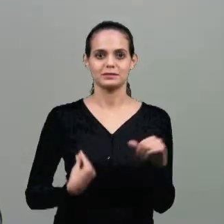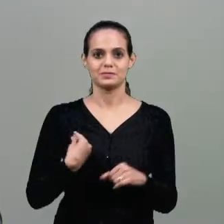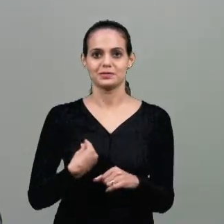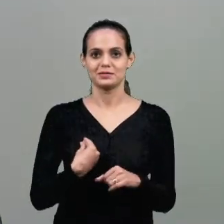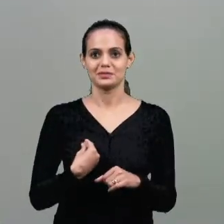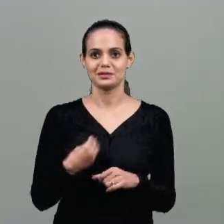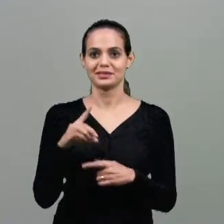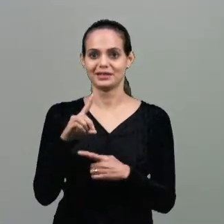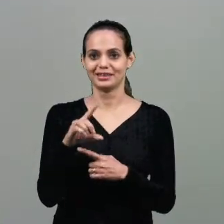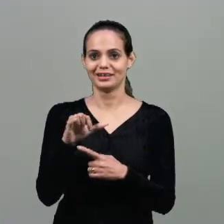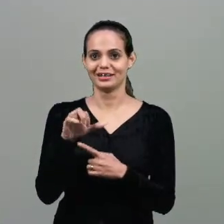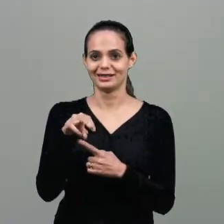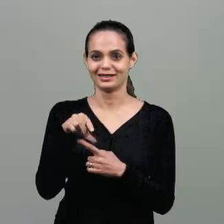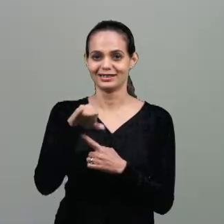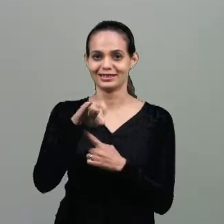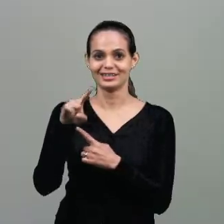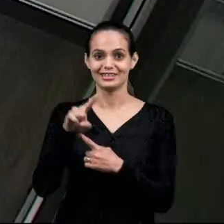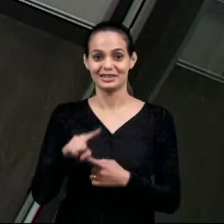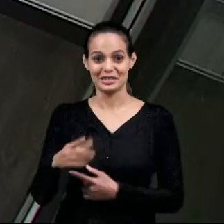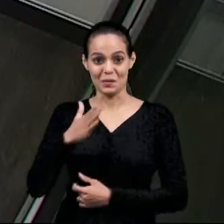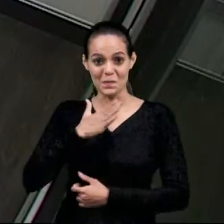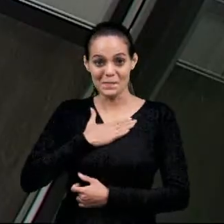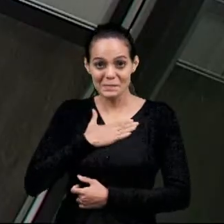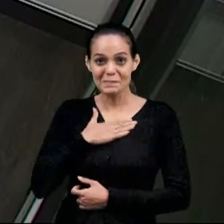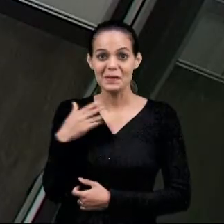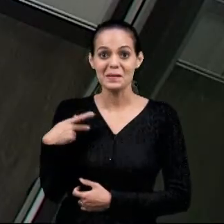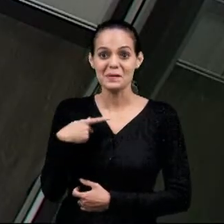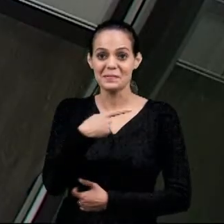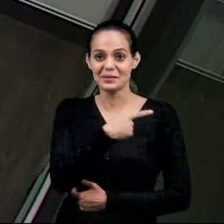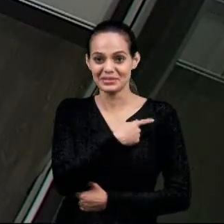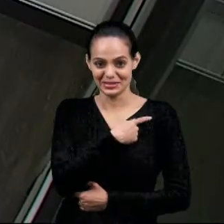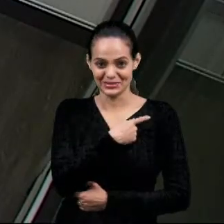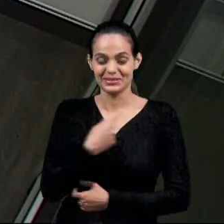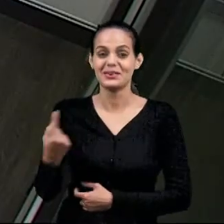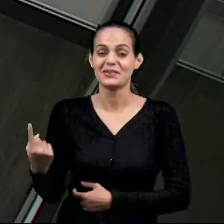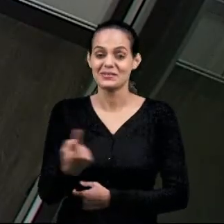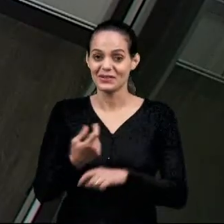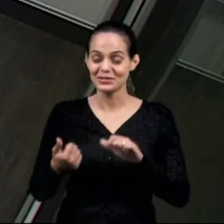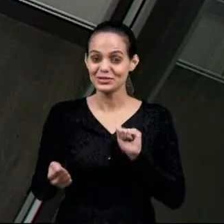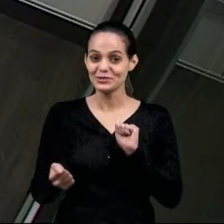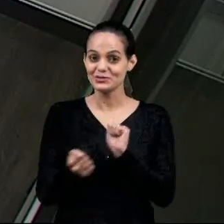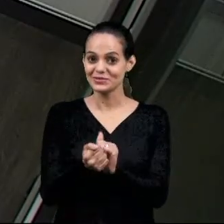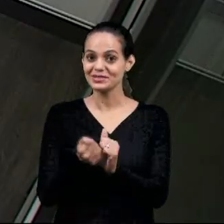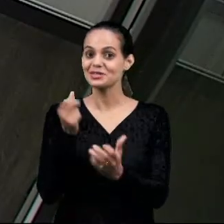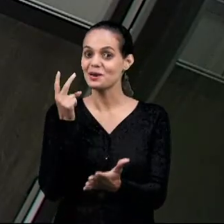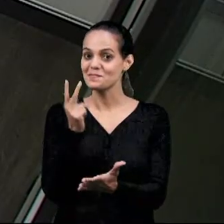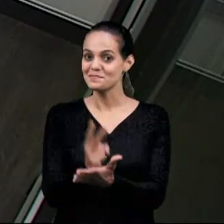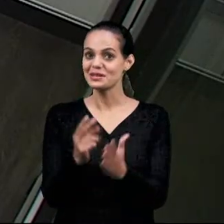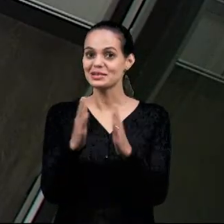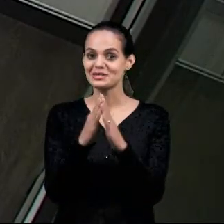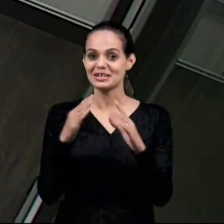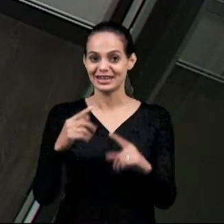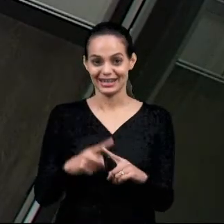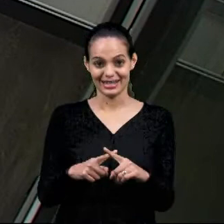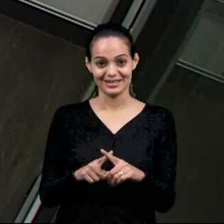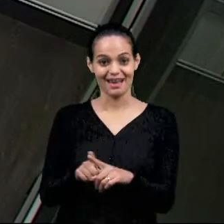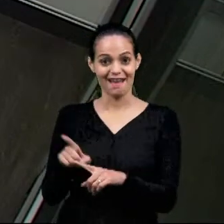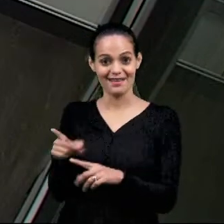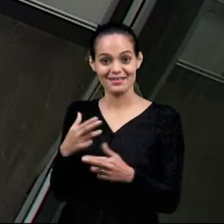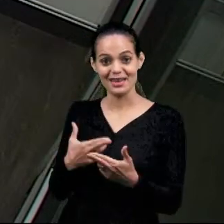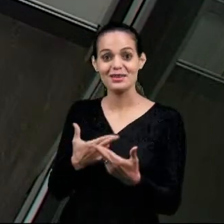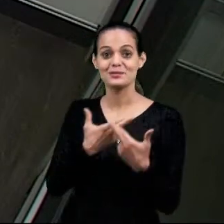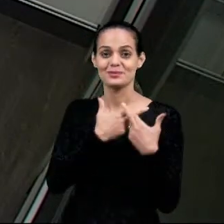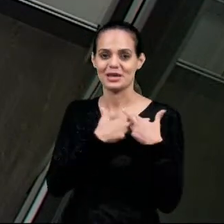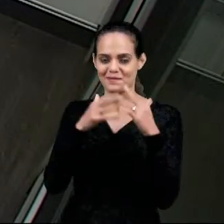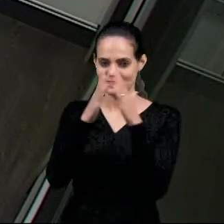pastor. Então, que maravilha, eu não sabia. Nós estamos na mesma igreja. O pastor Diniz é o responsável pela igreja, o